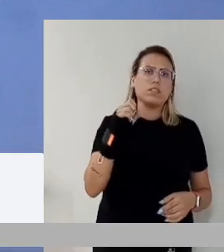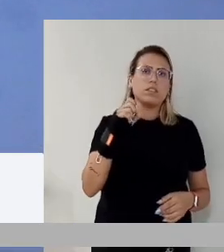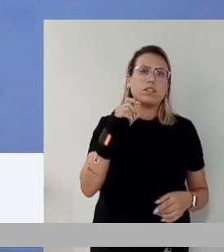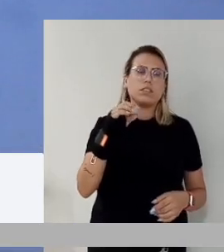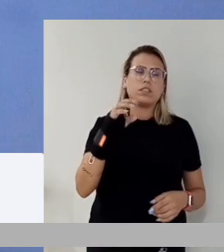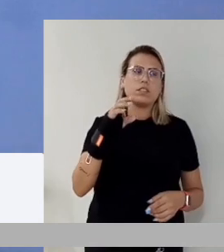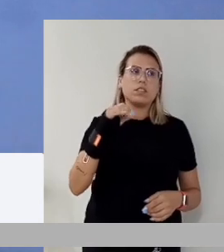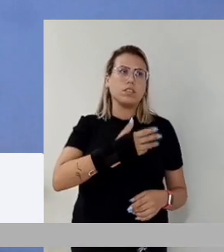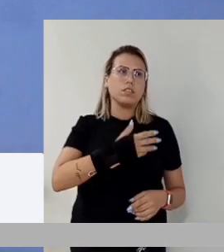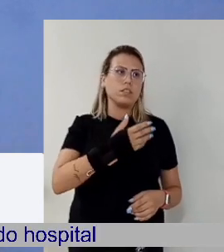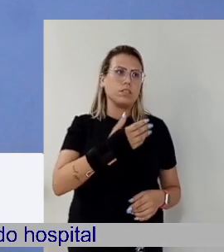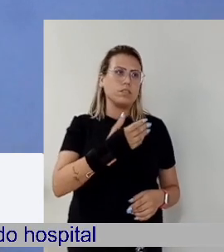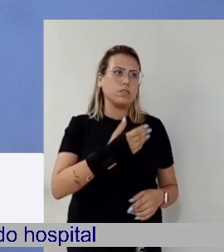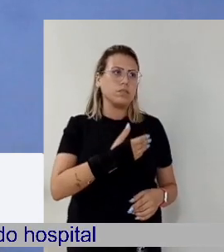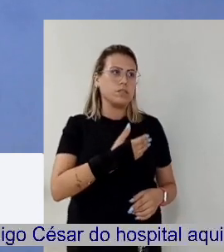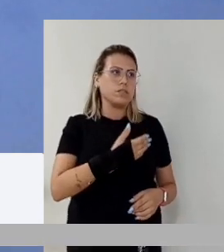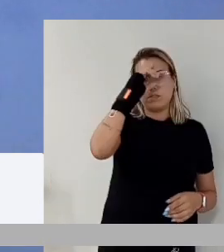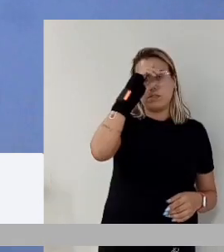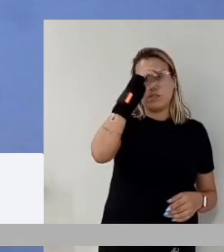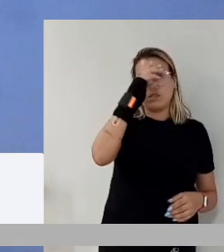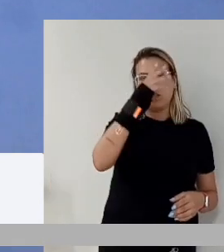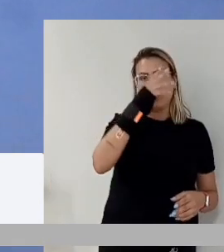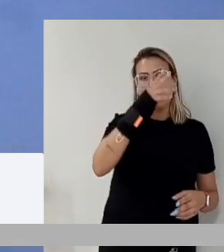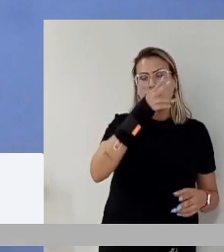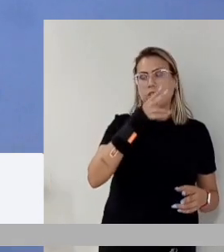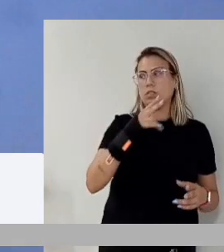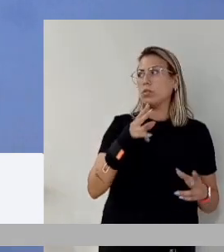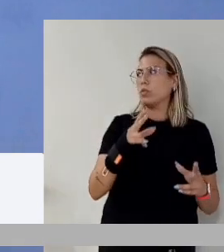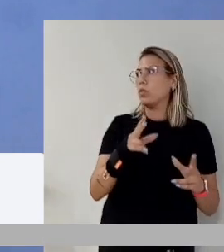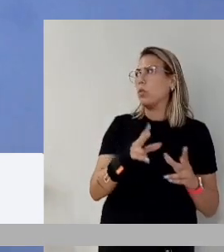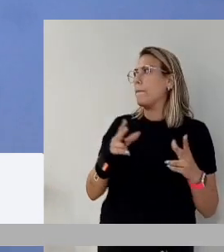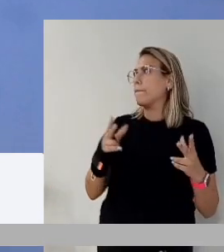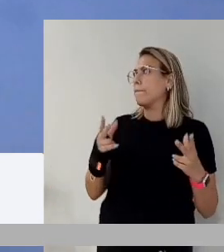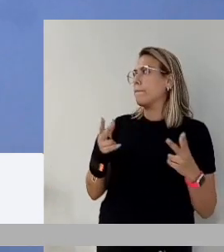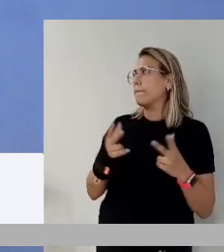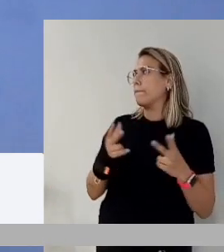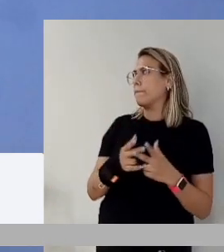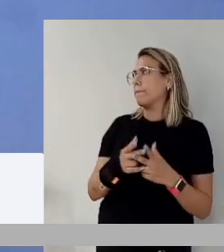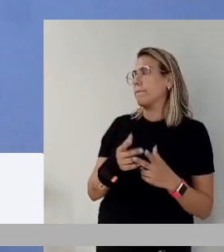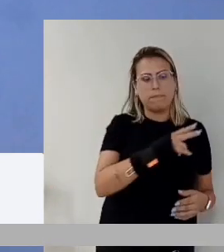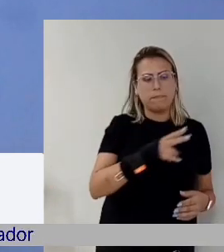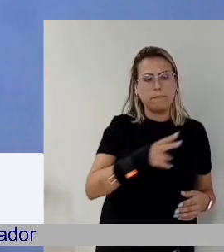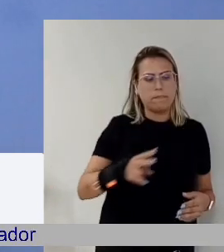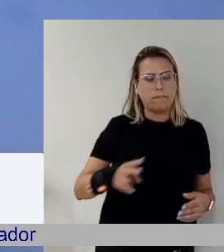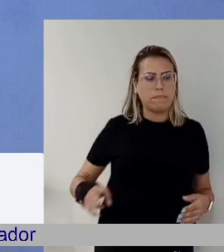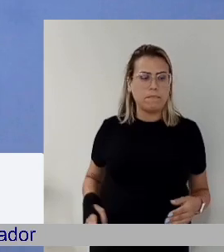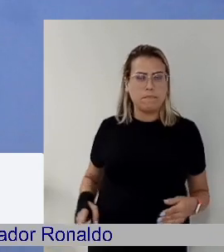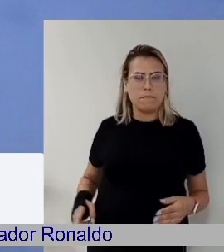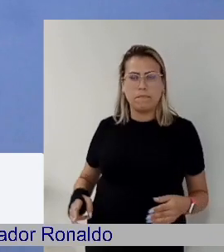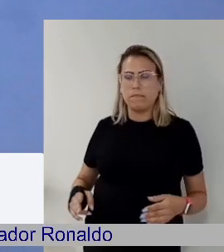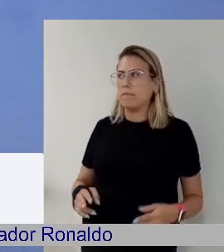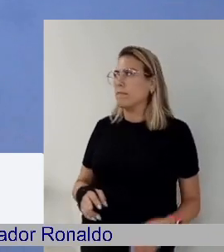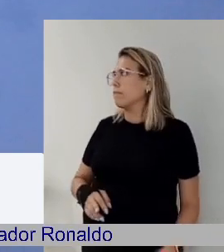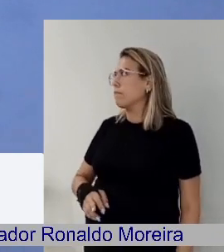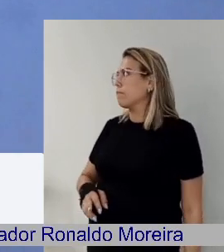amigo César do hospital aqui na casa do Povo com a palavra Vereador Ronaldo